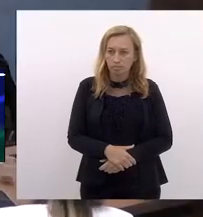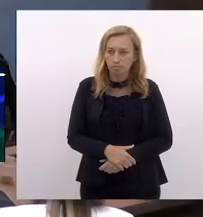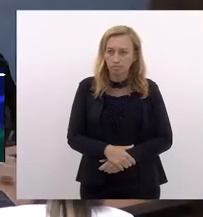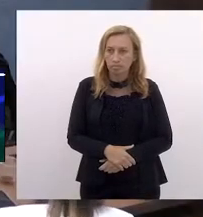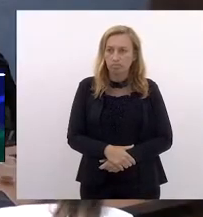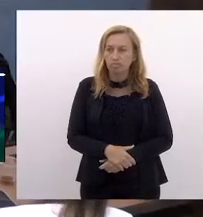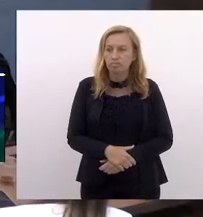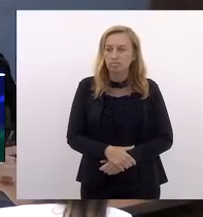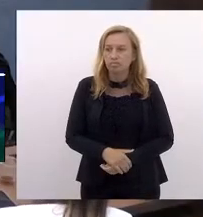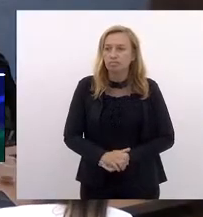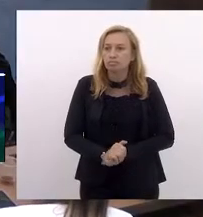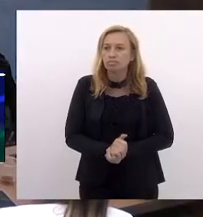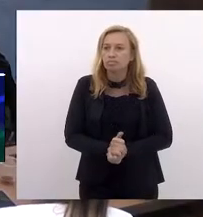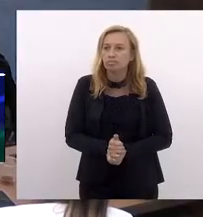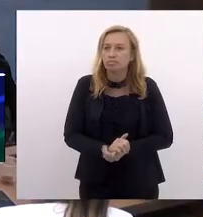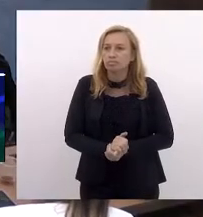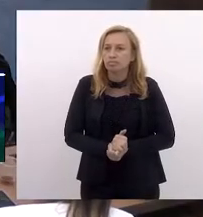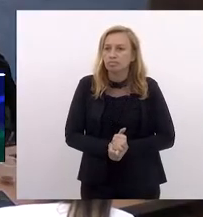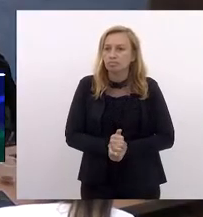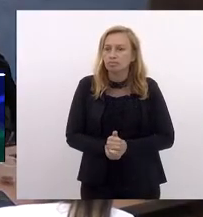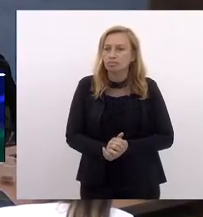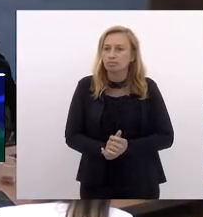E aí